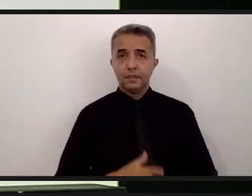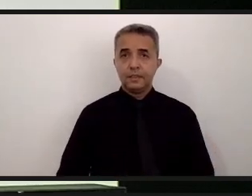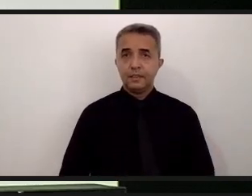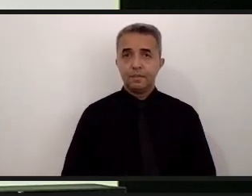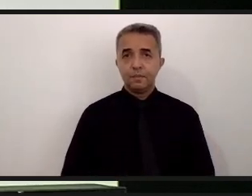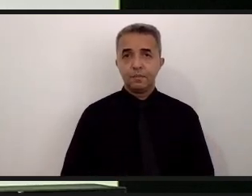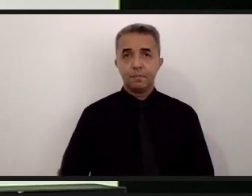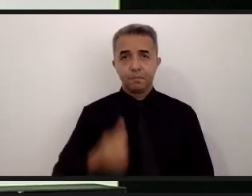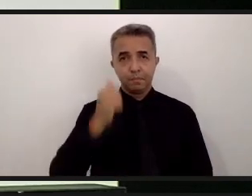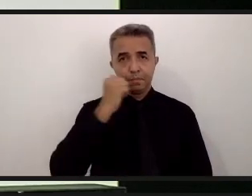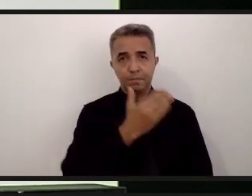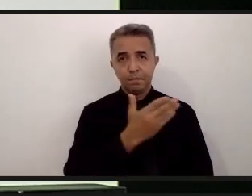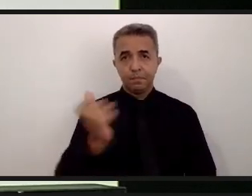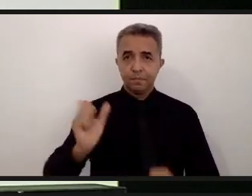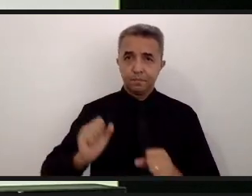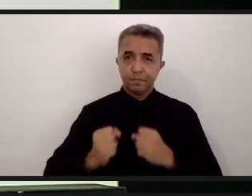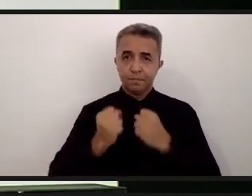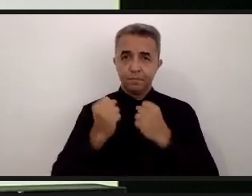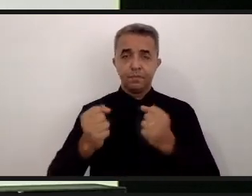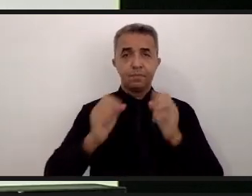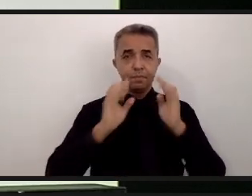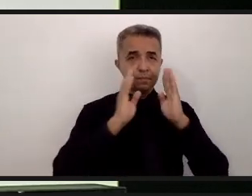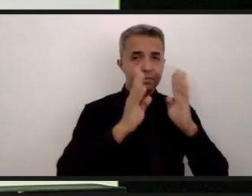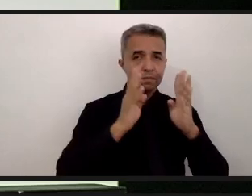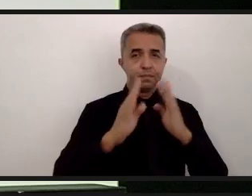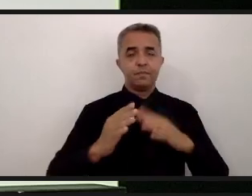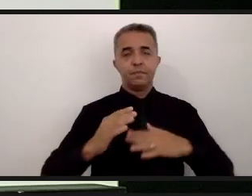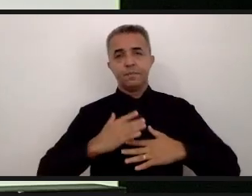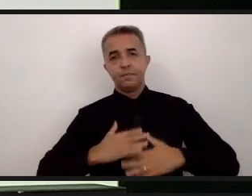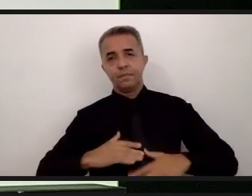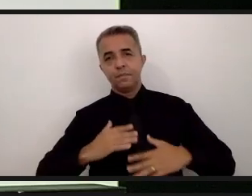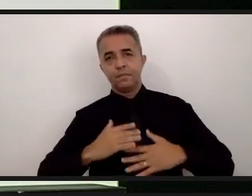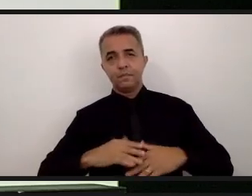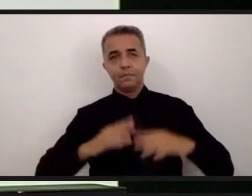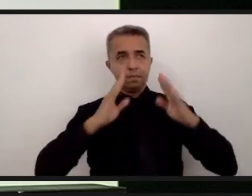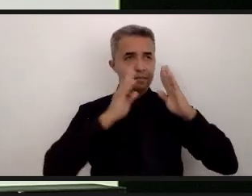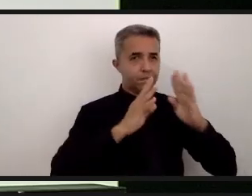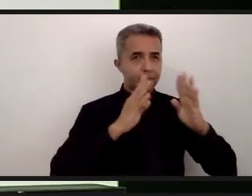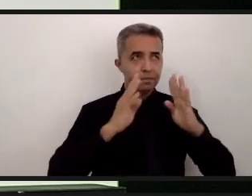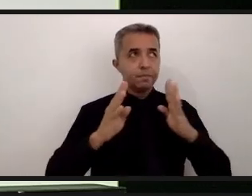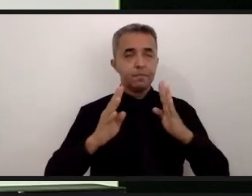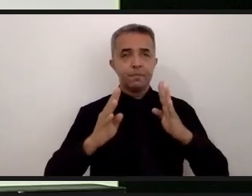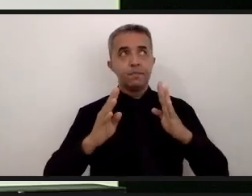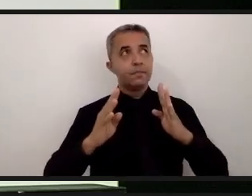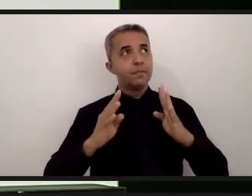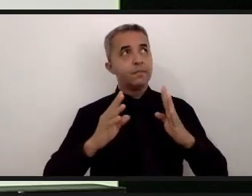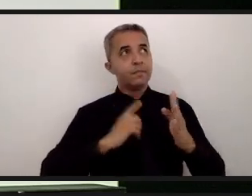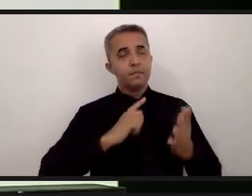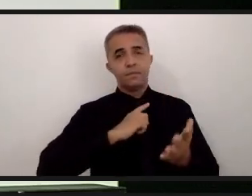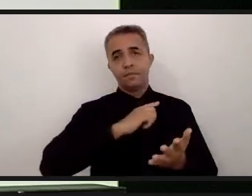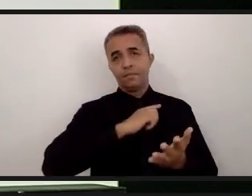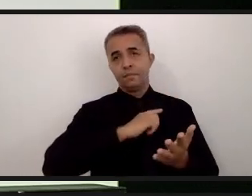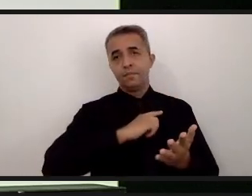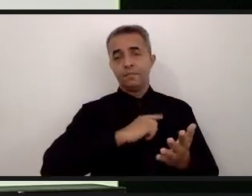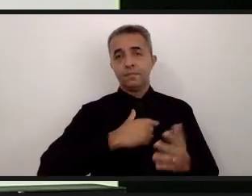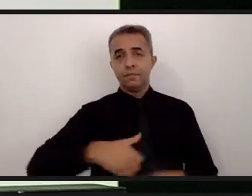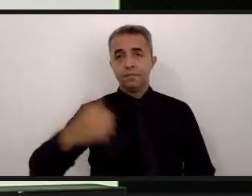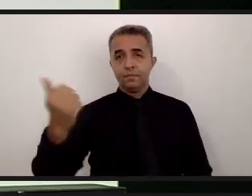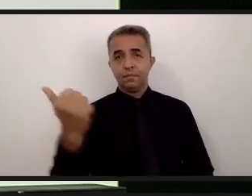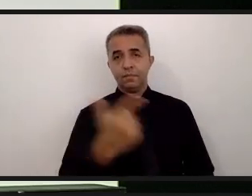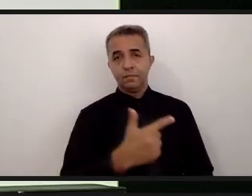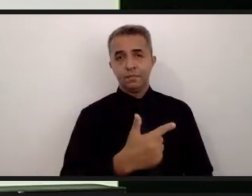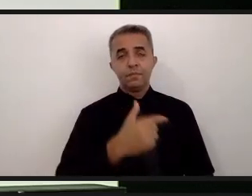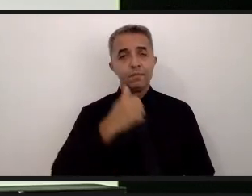Esforçam-se muito, são mais atenciosas, calmas, concentradas e funcionais, muito que os homens. Além